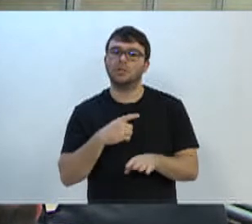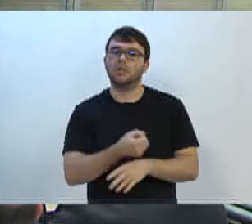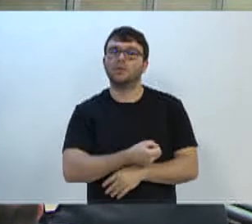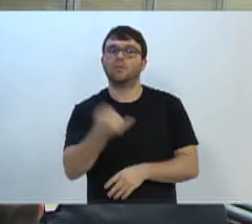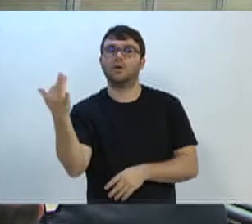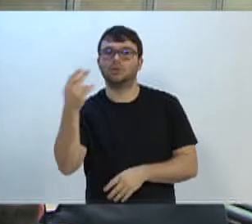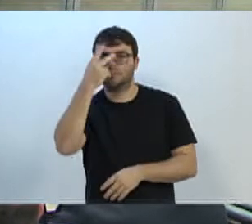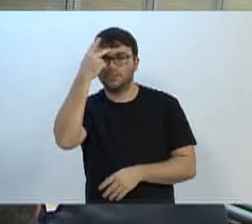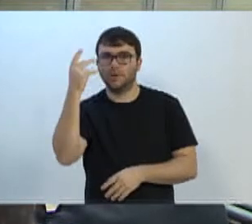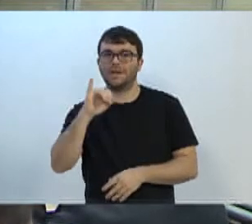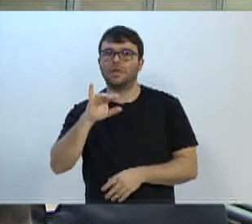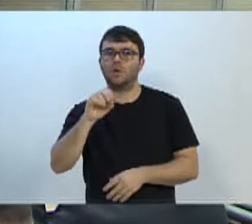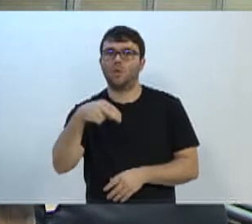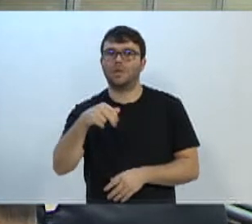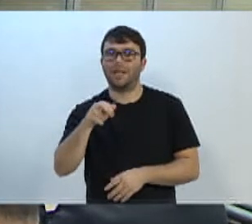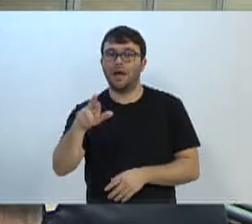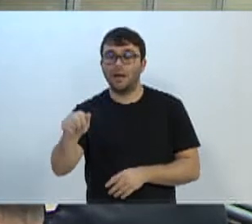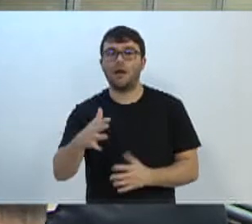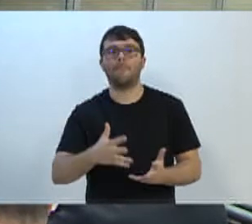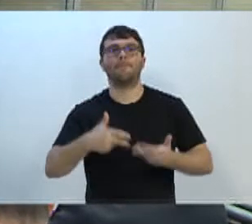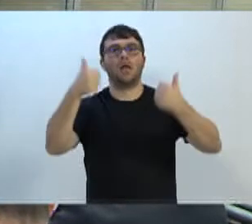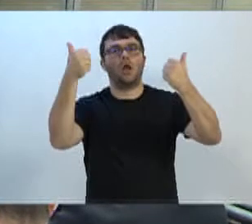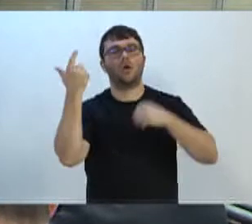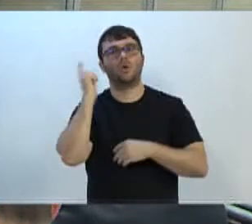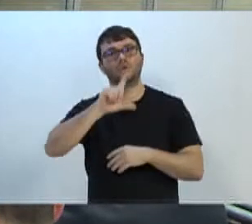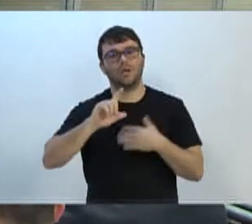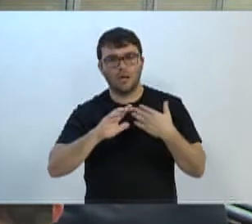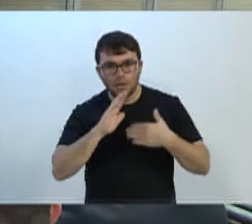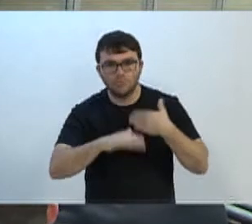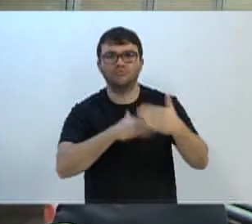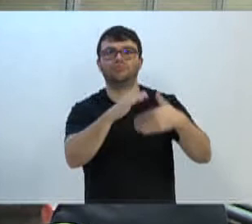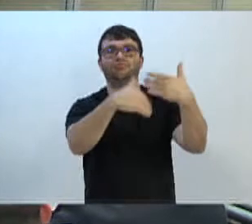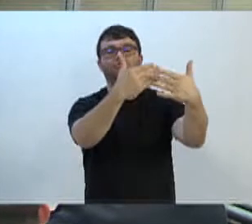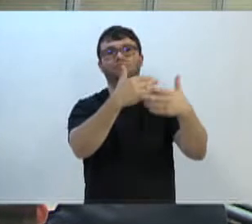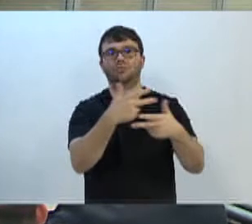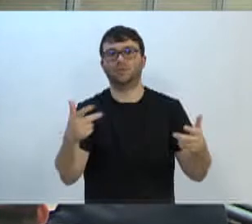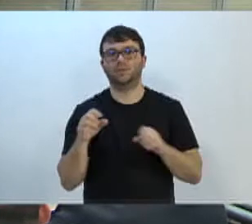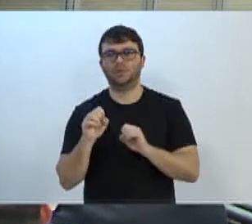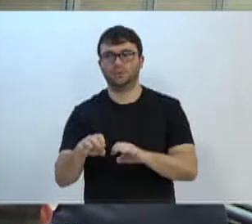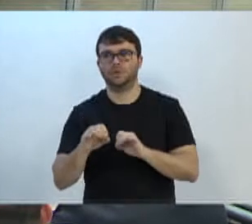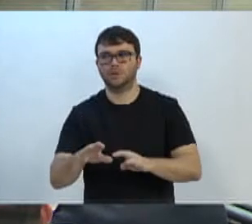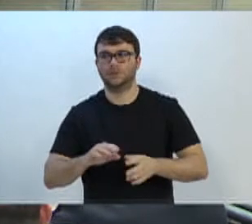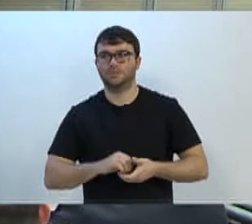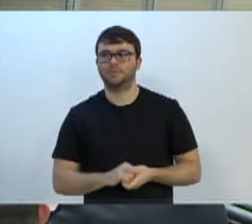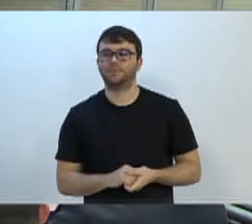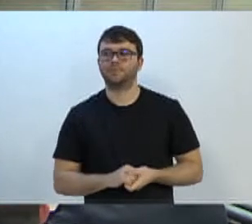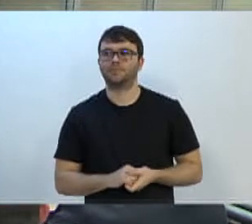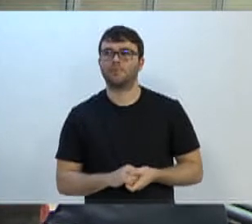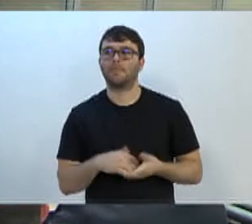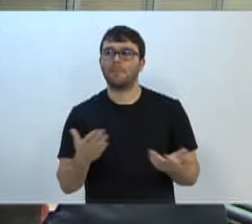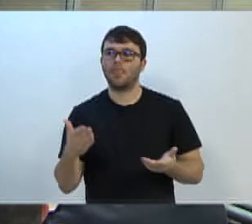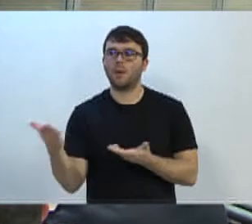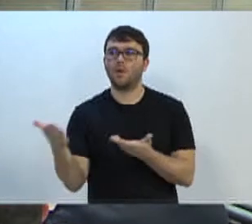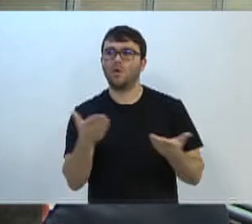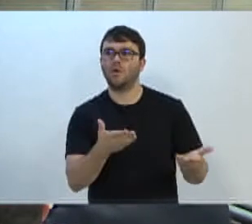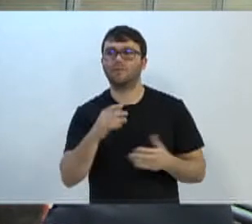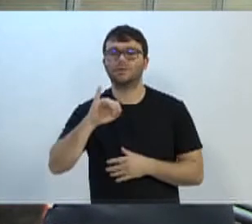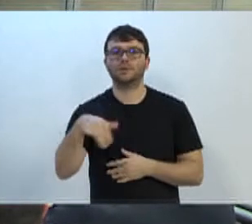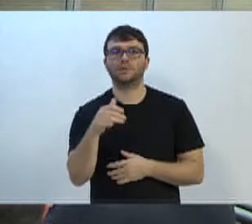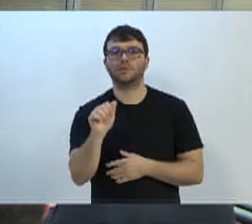ionar as nós tivemos nessa cidade melhor nós vamos conseguir avançar na crise da educação convido aqui o senhor Jadson